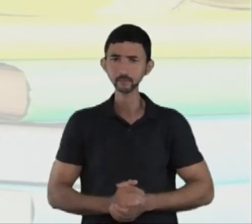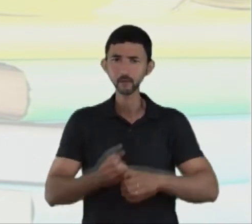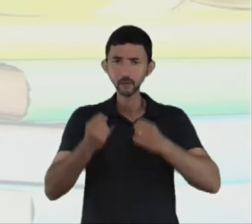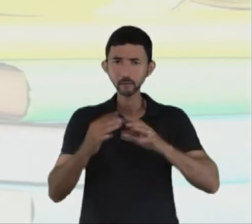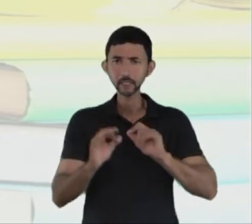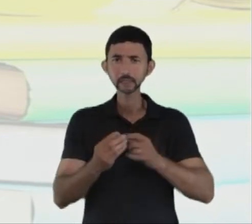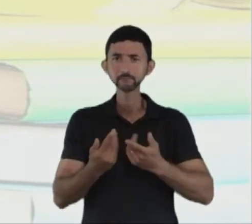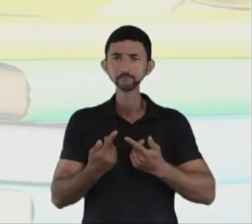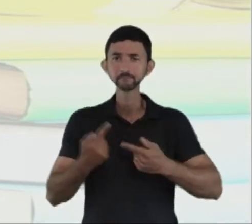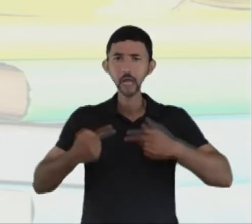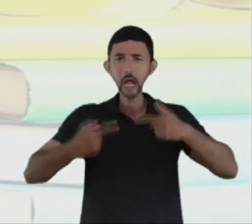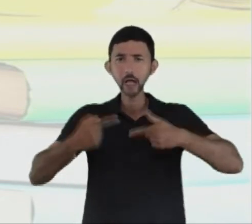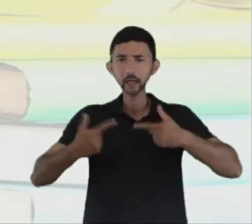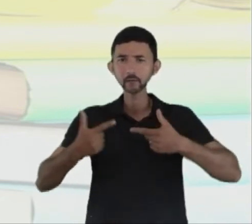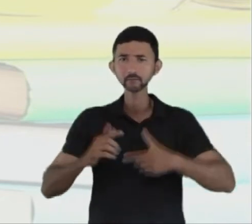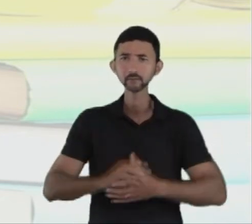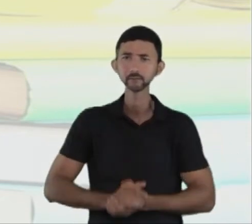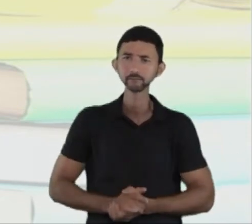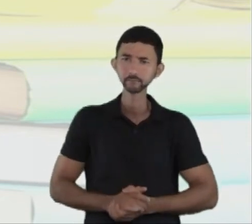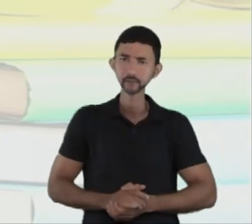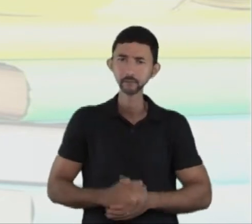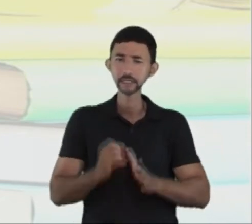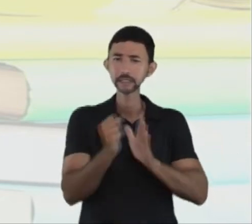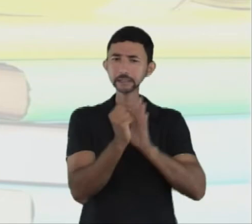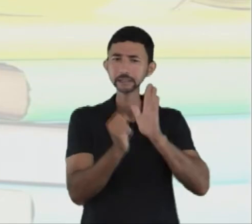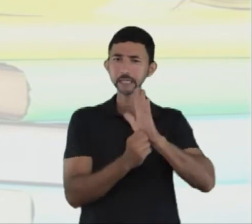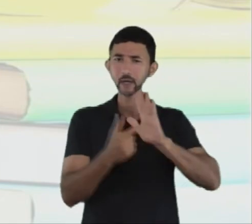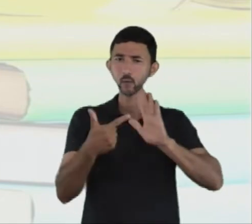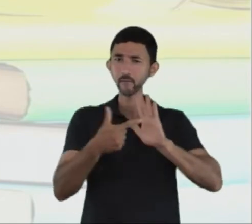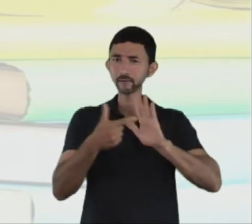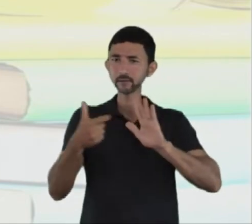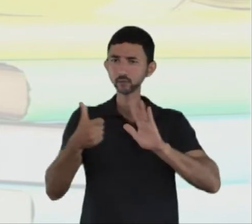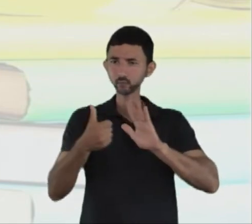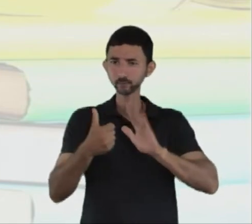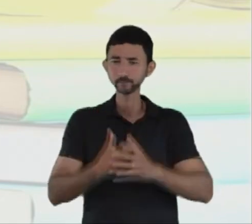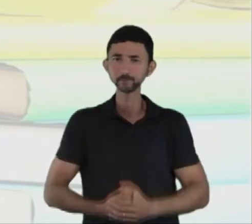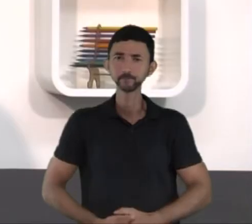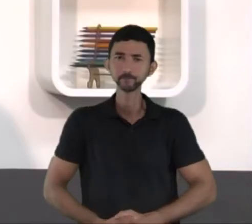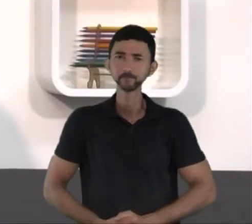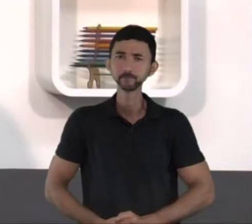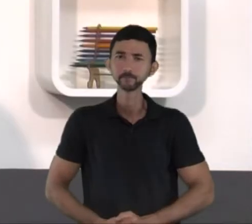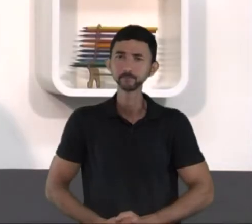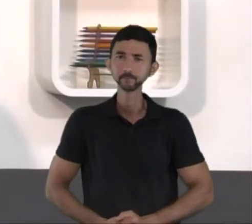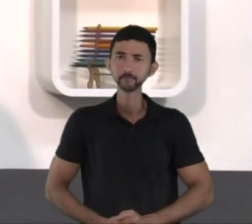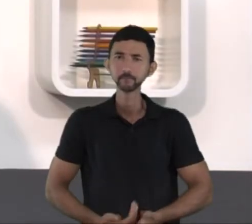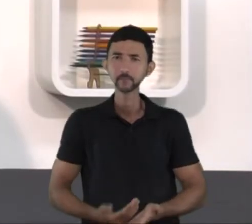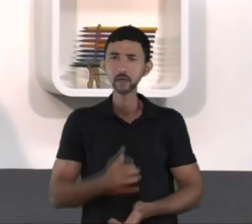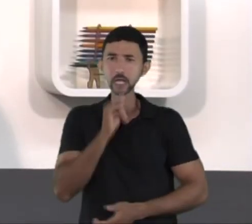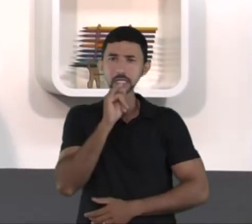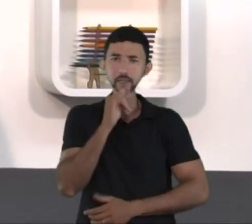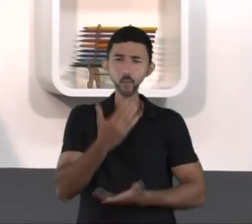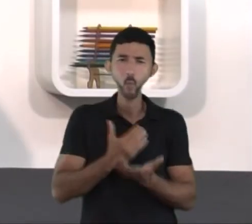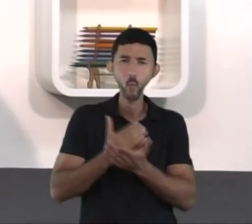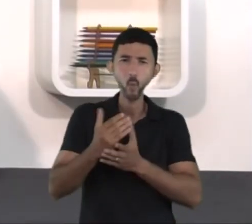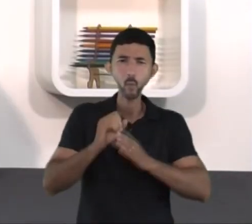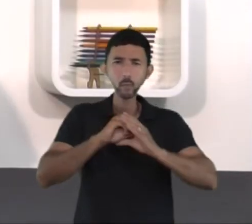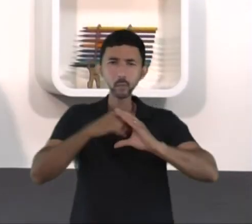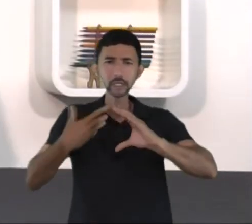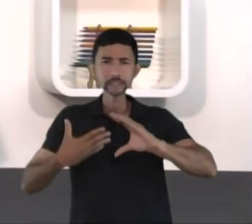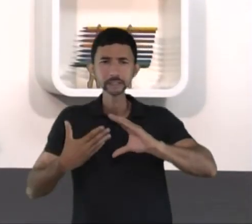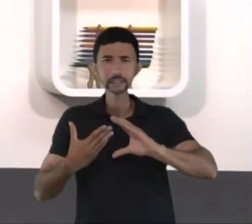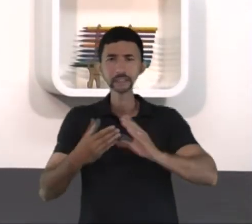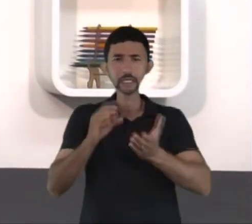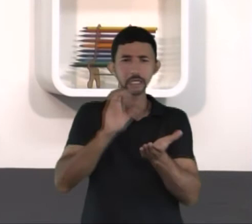Guerra Fria e do século XXI. Olha aqui. A partir do momento que a gente caracteriza